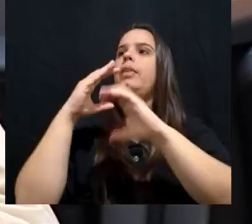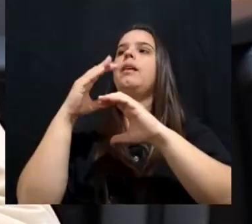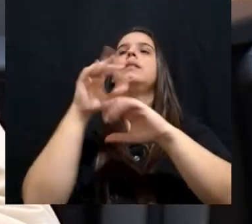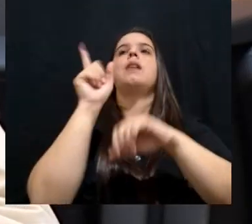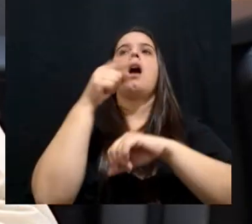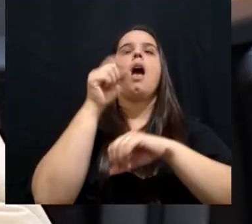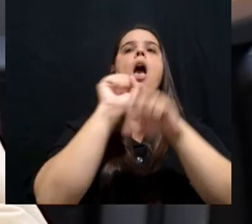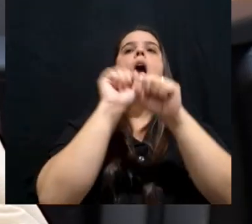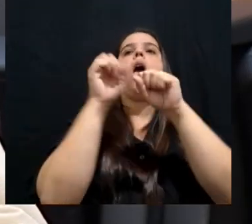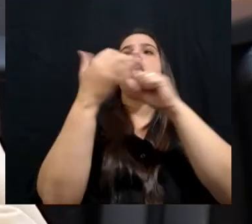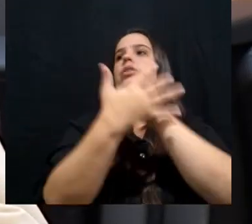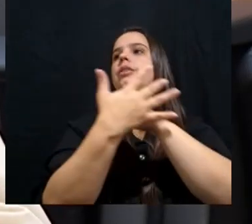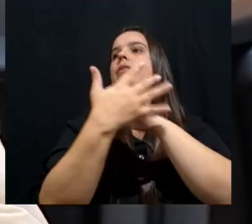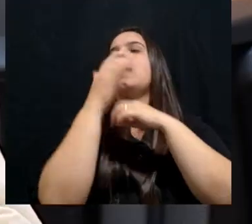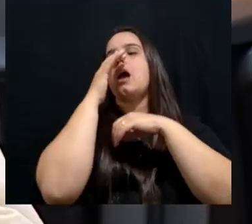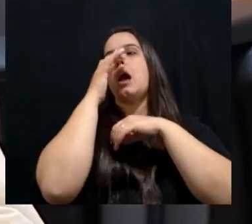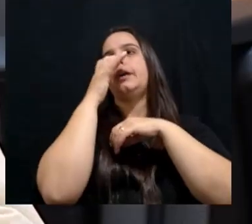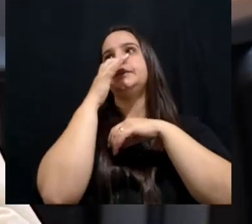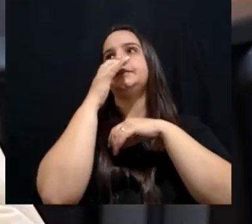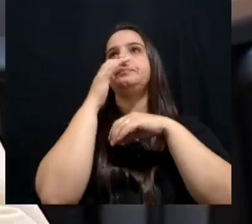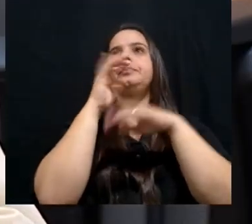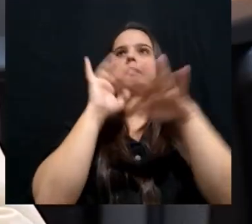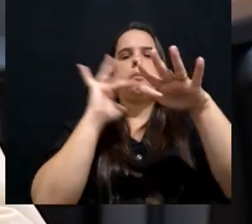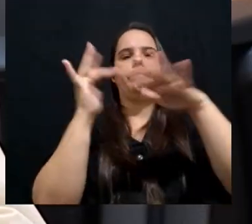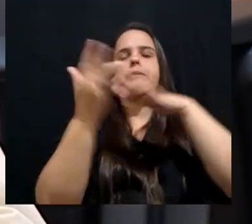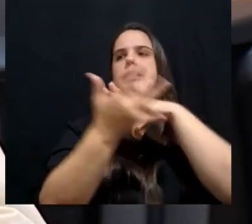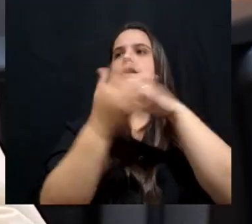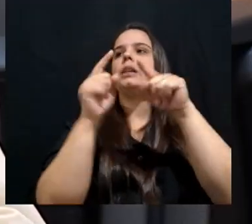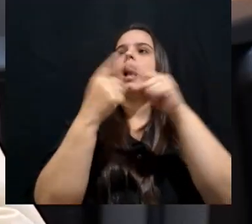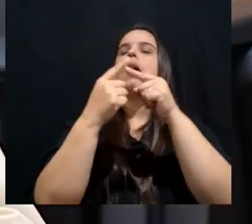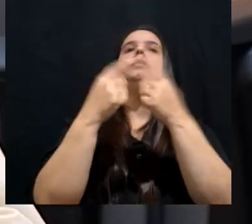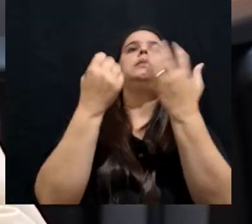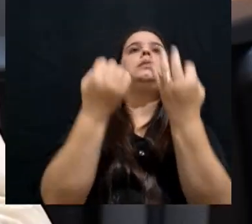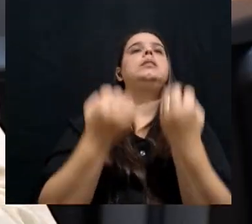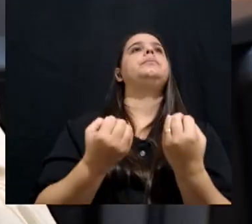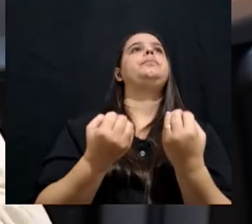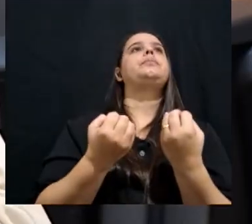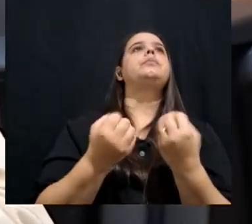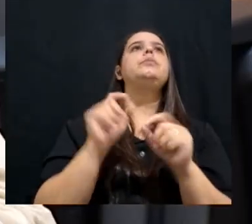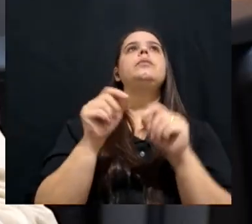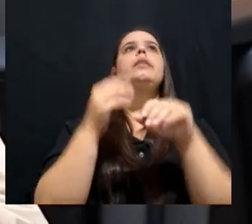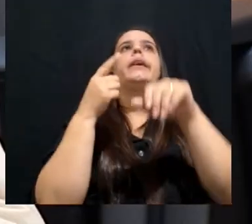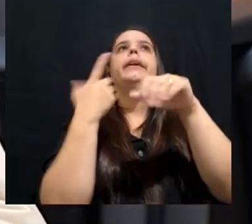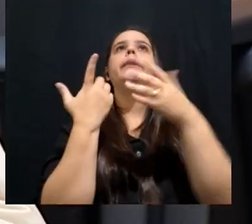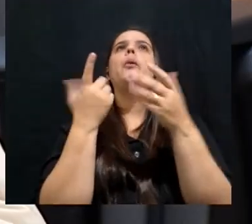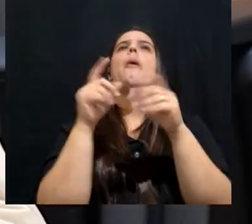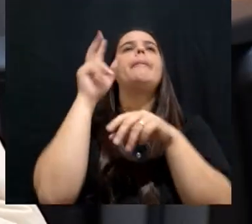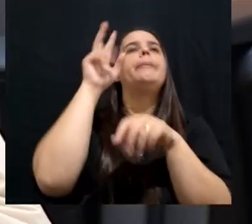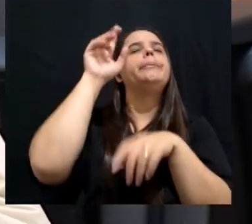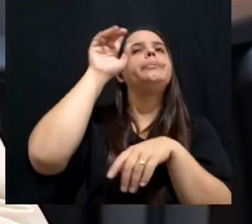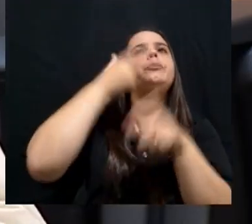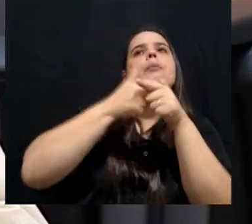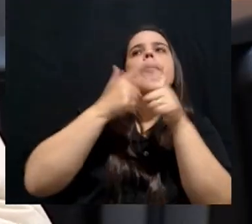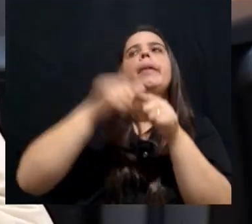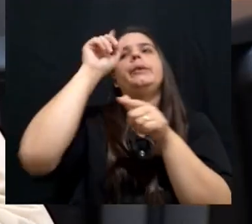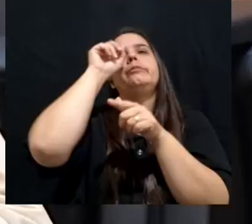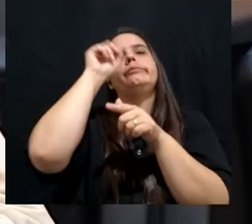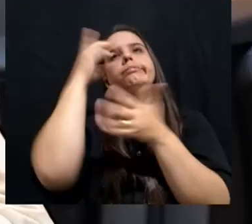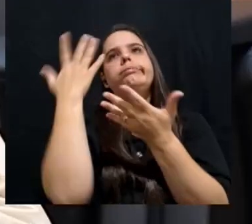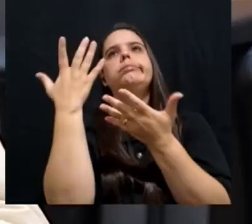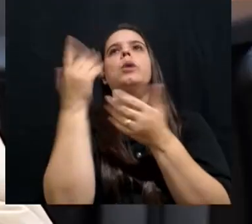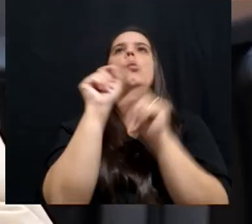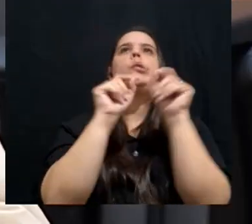para a comunidade. E a indicação é aquele probleminha do dia a dia, né? Dos problemas mais simples, como um tapa-buraco, uma poda